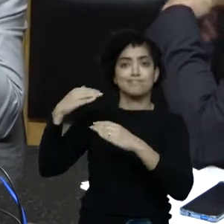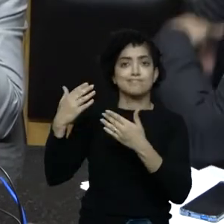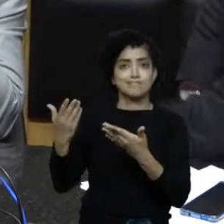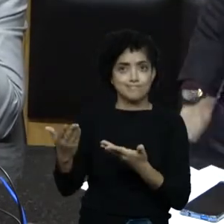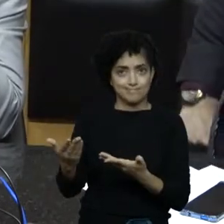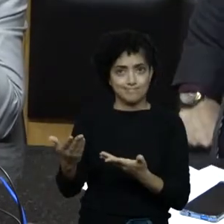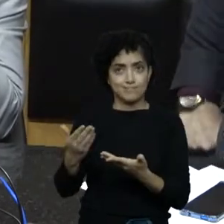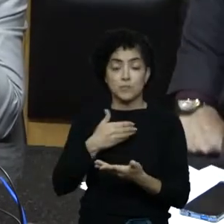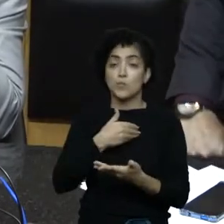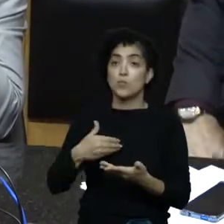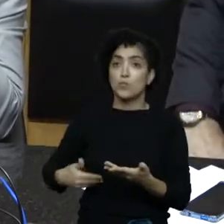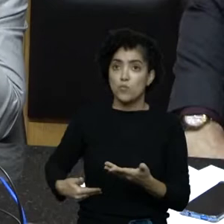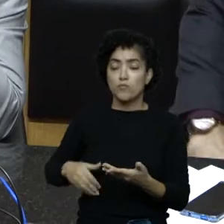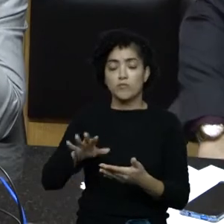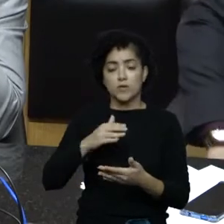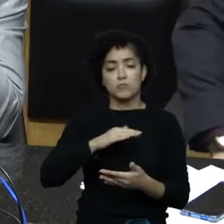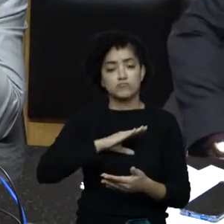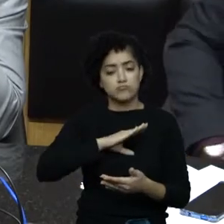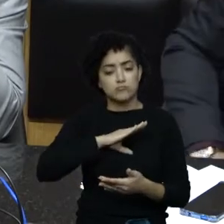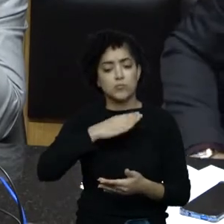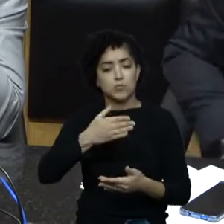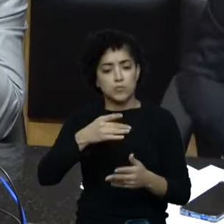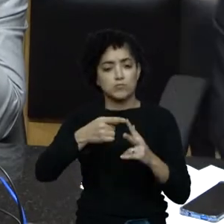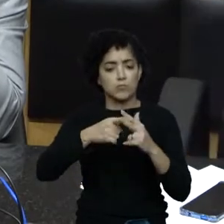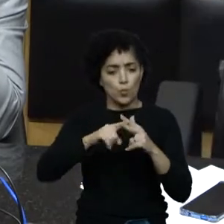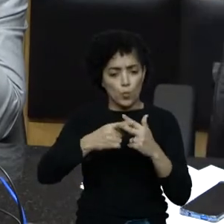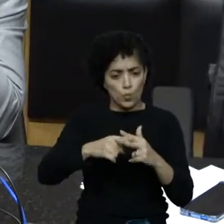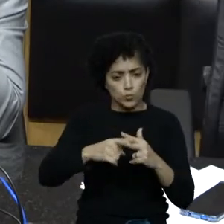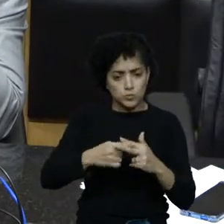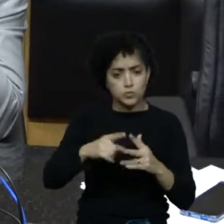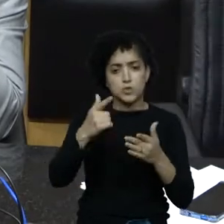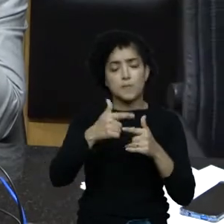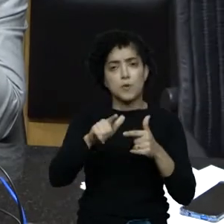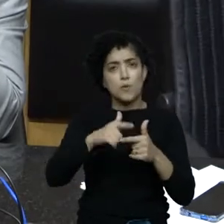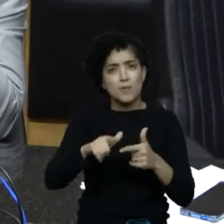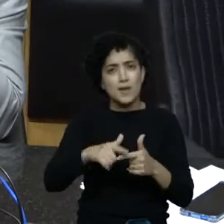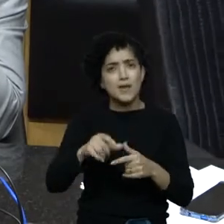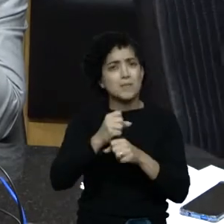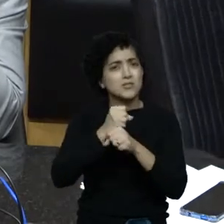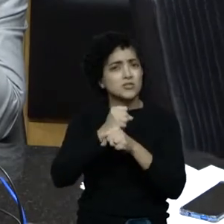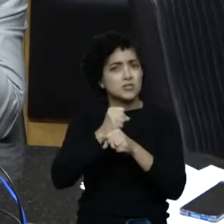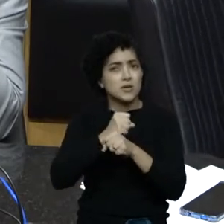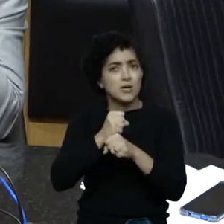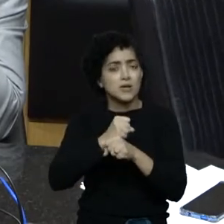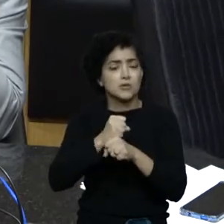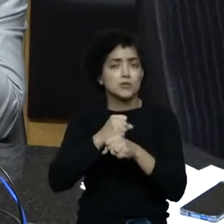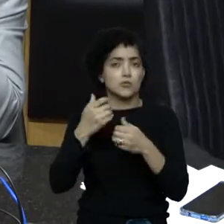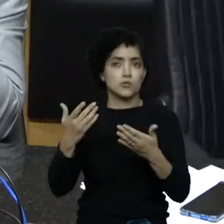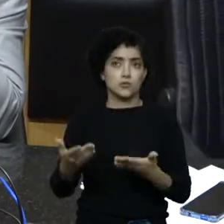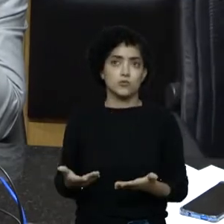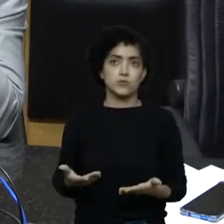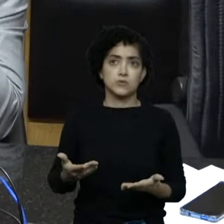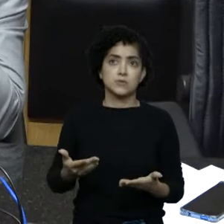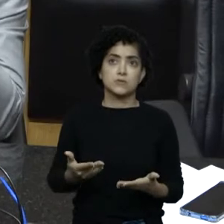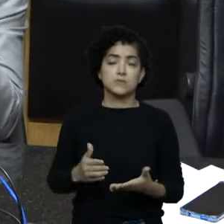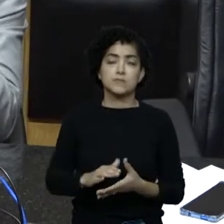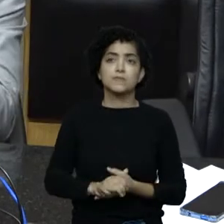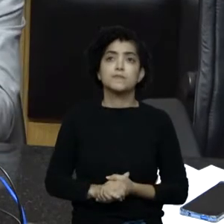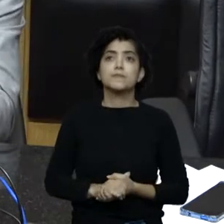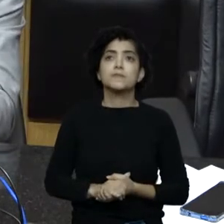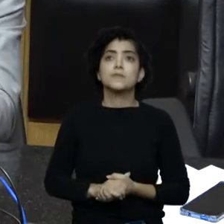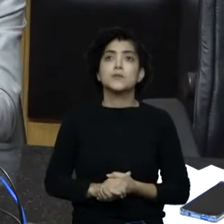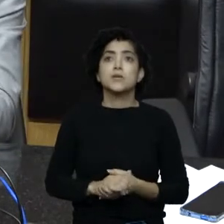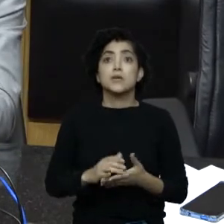o governo teve a coragem de mandar corrigir problemas de décadas do governo sem corrigir determinadas categorias